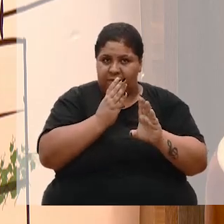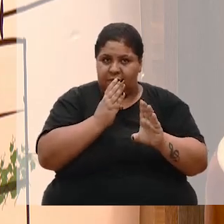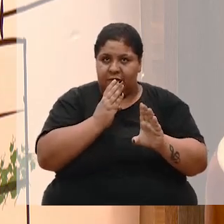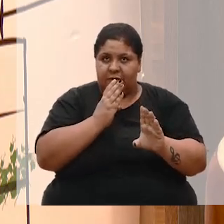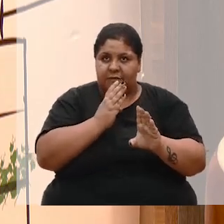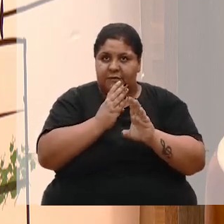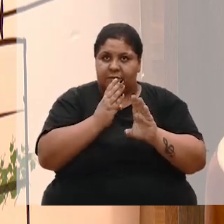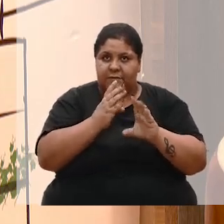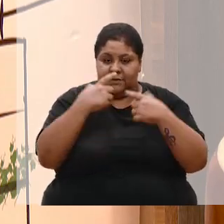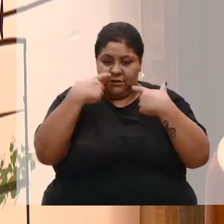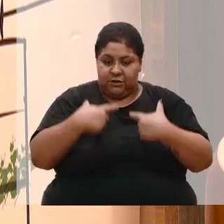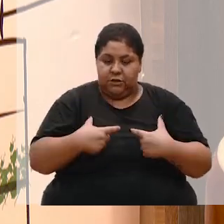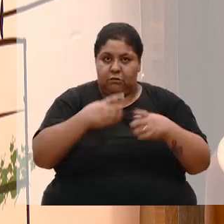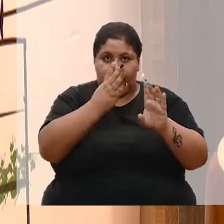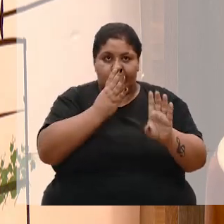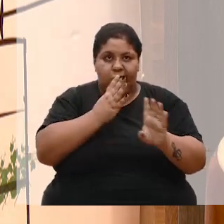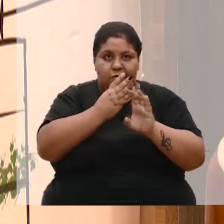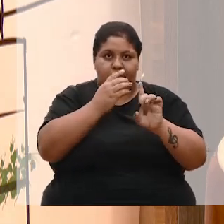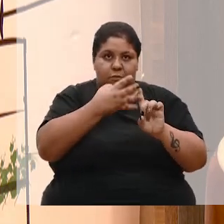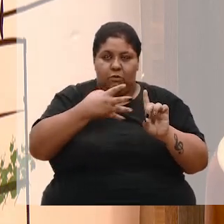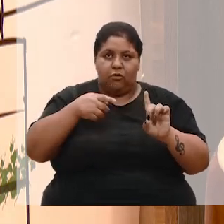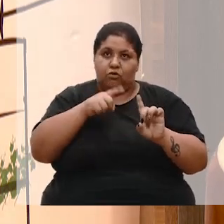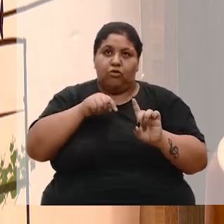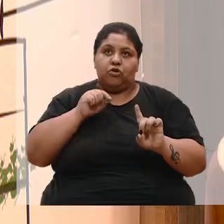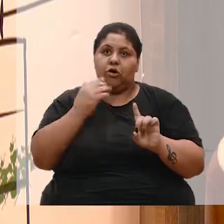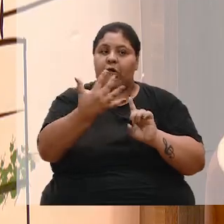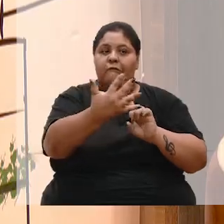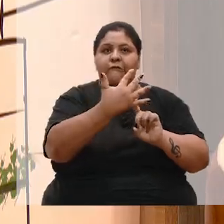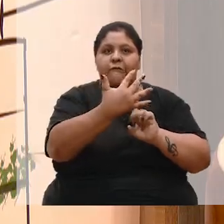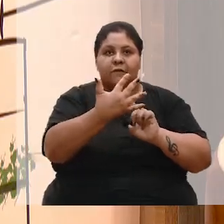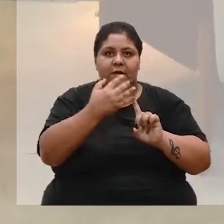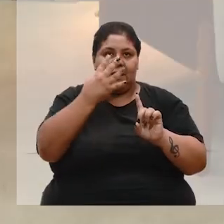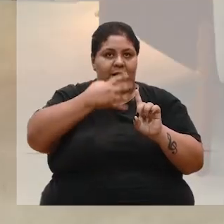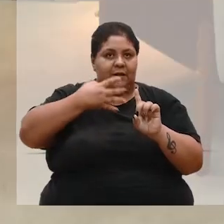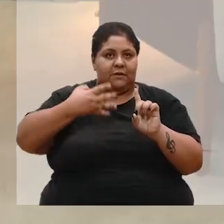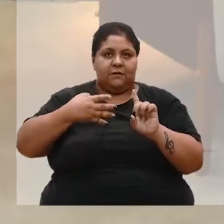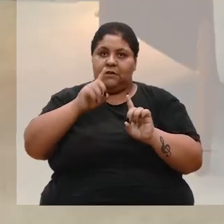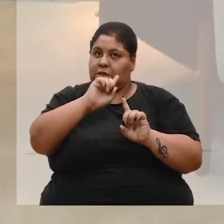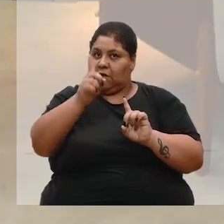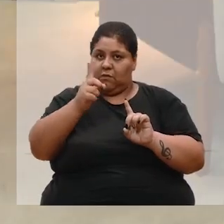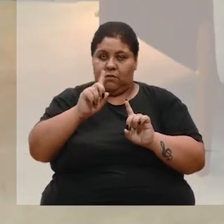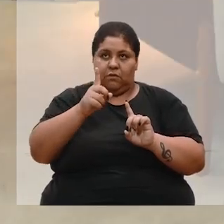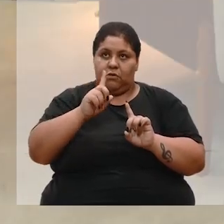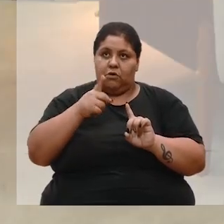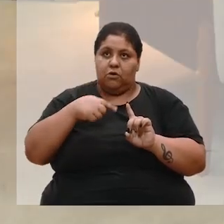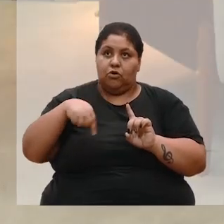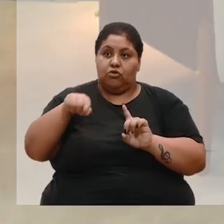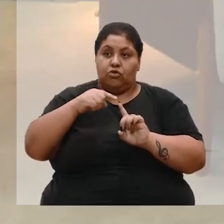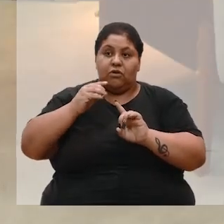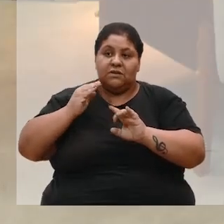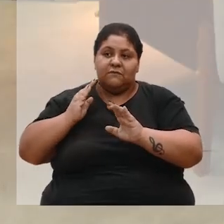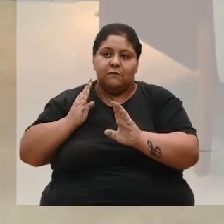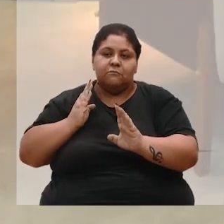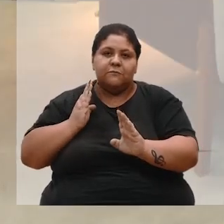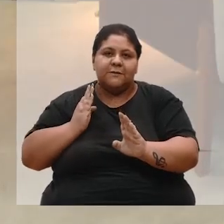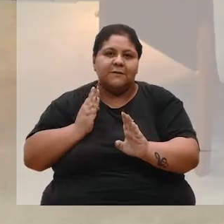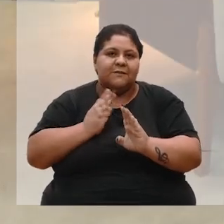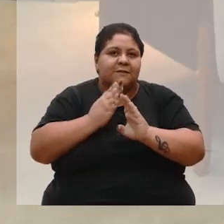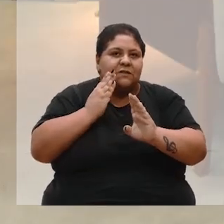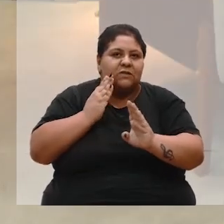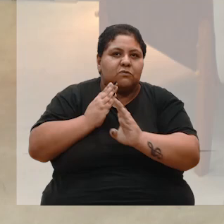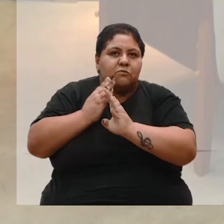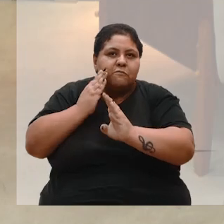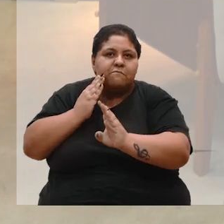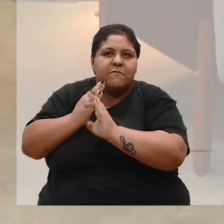nós não somos induzidos ou induzidas a serem LGBT. Não, nós se descobrimos LGBT, né? Como